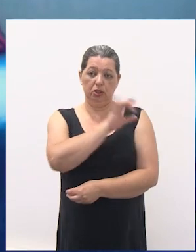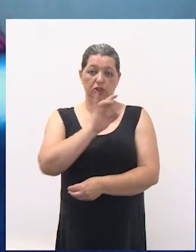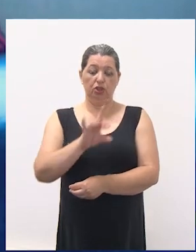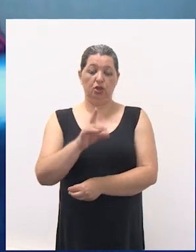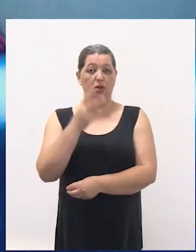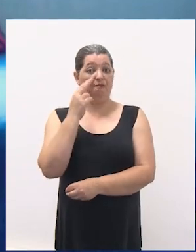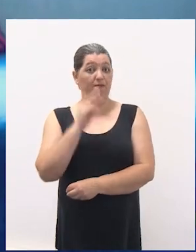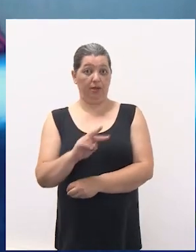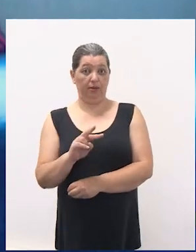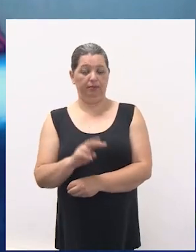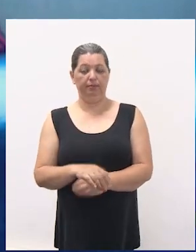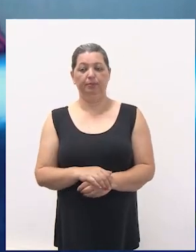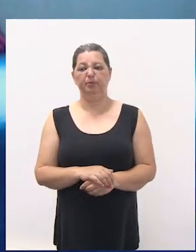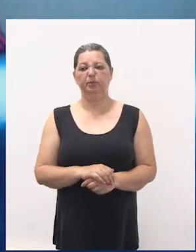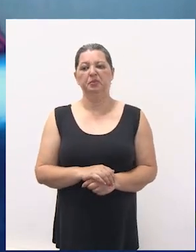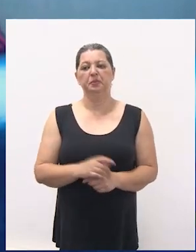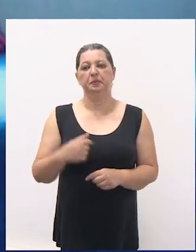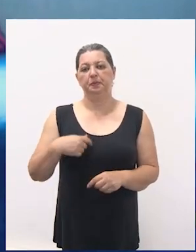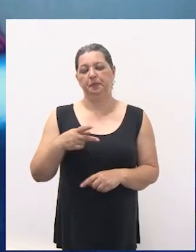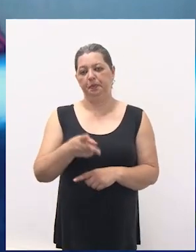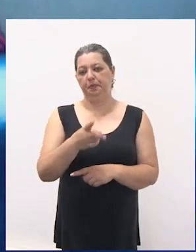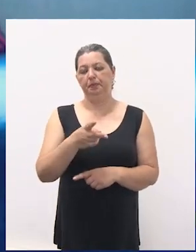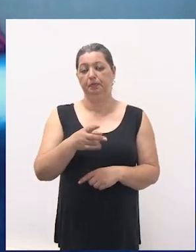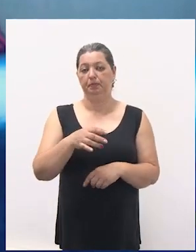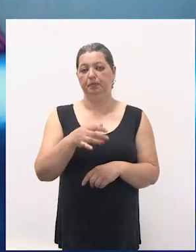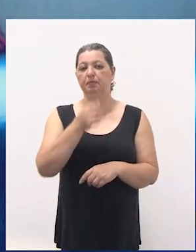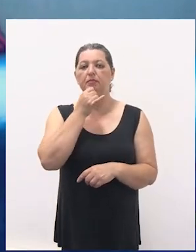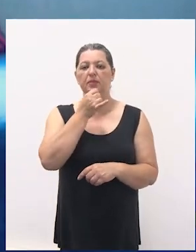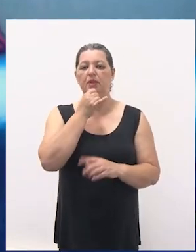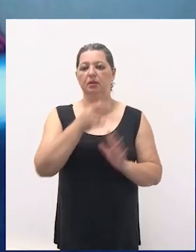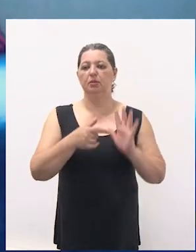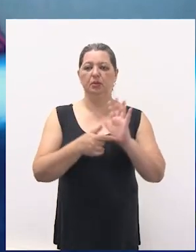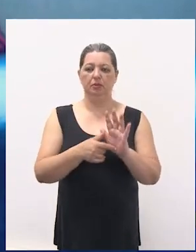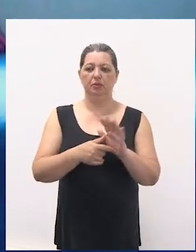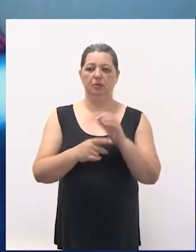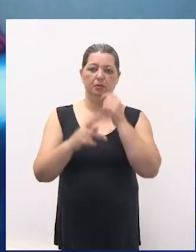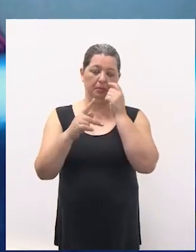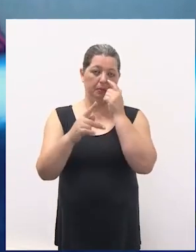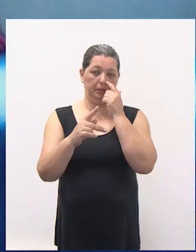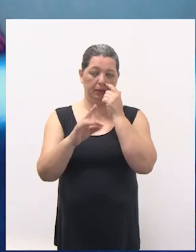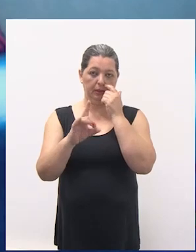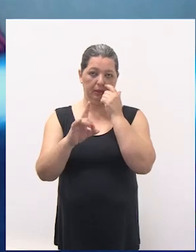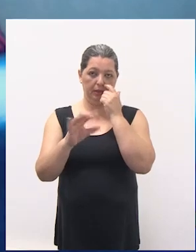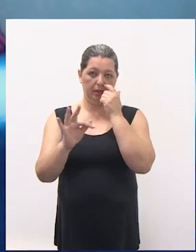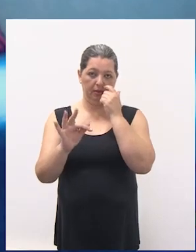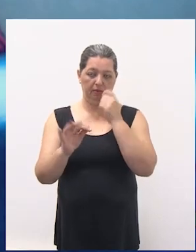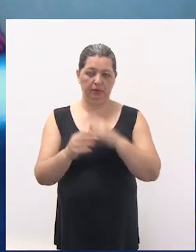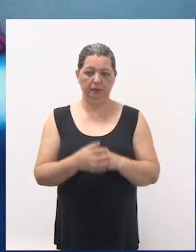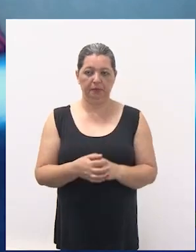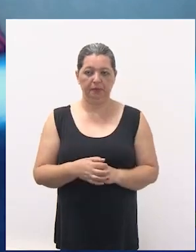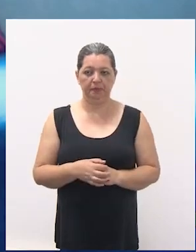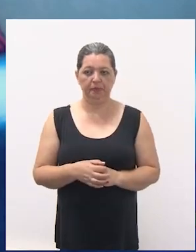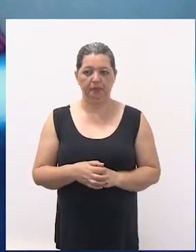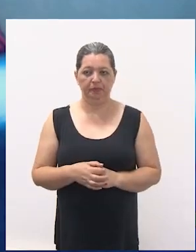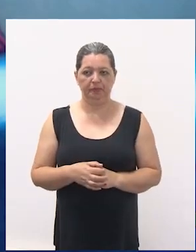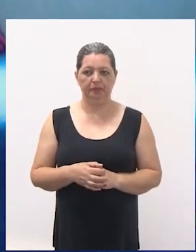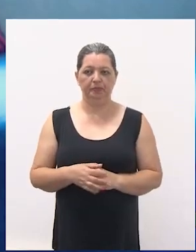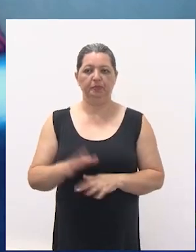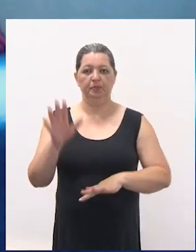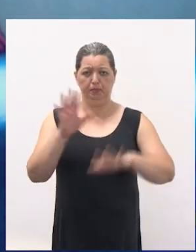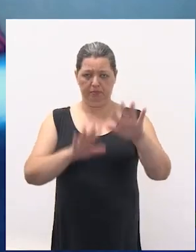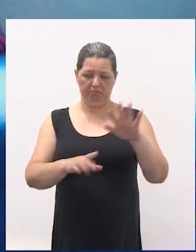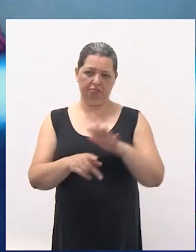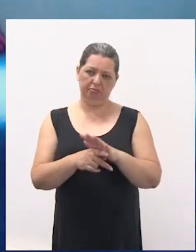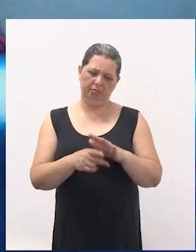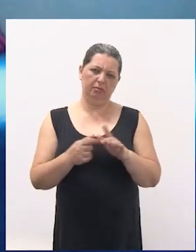e Giovanni, eu sempre dou o exemplo para os professores do PDF. Em vez da gente dar o upload, por